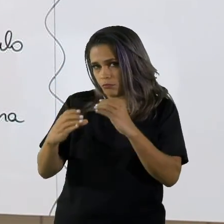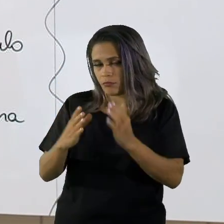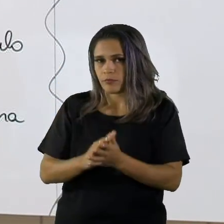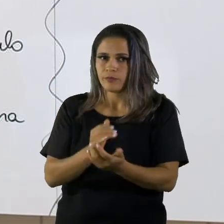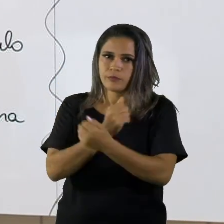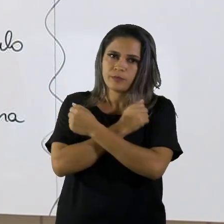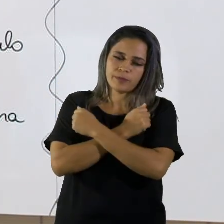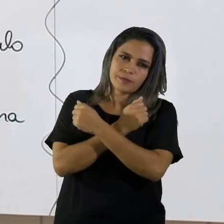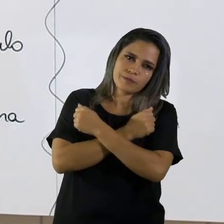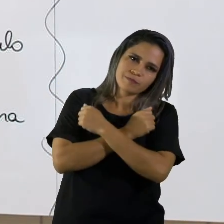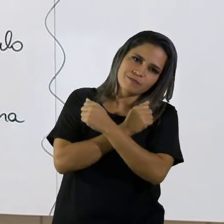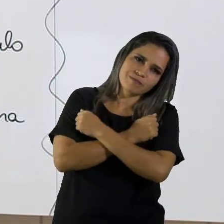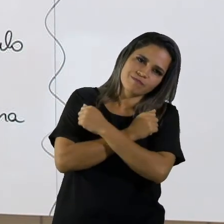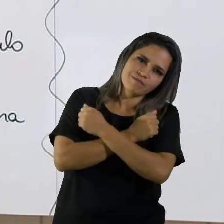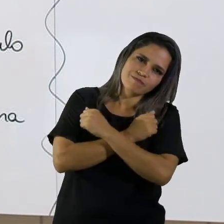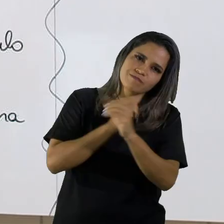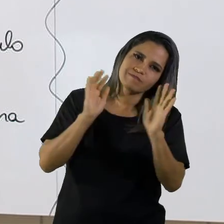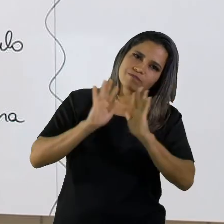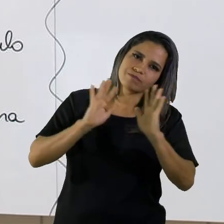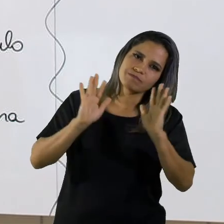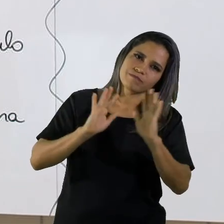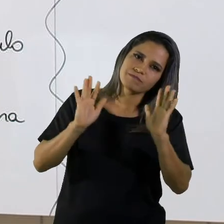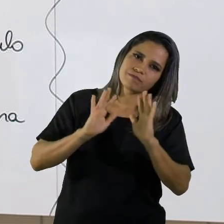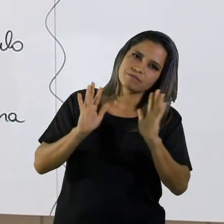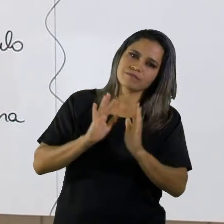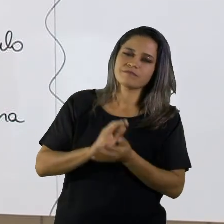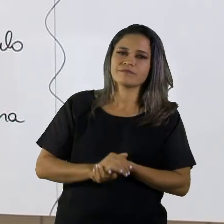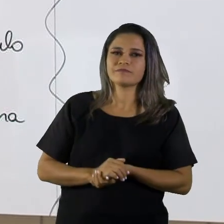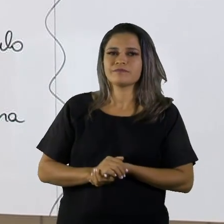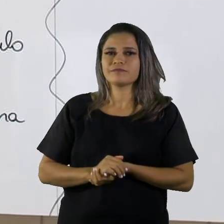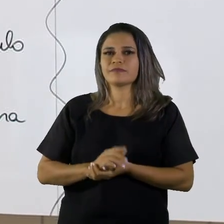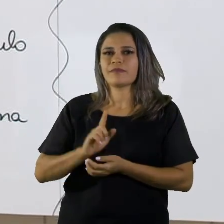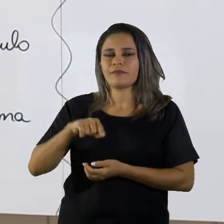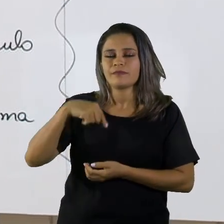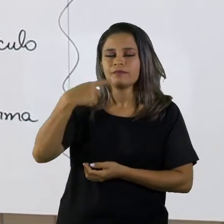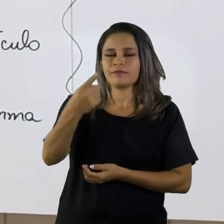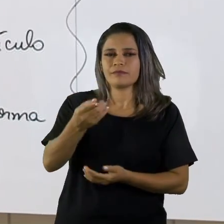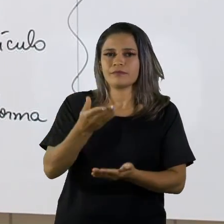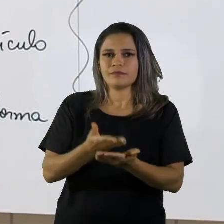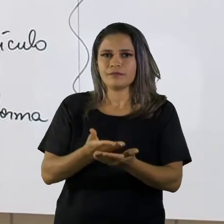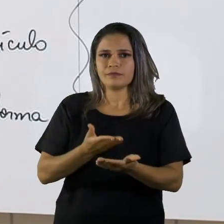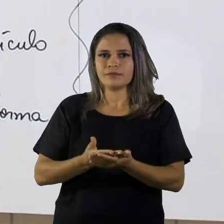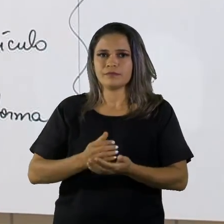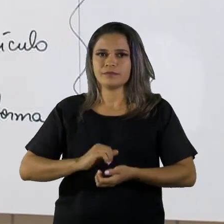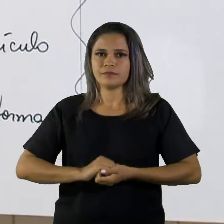Abraço virtual da professora Kelly Guimarães e até a próxima aula.